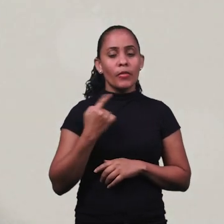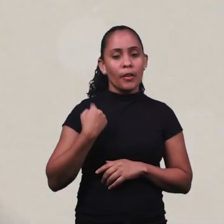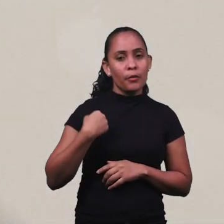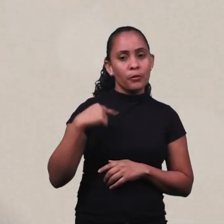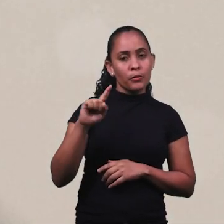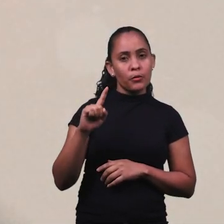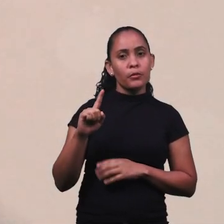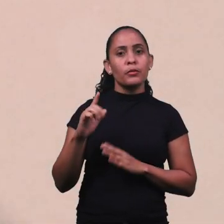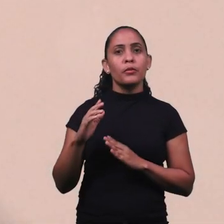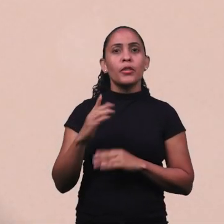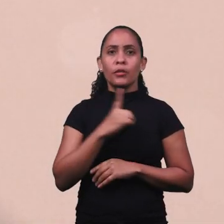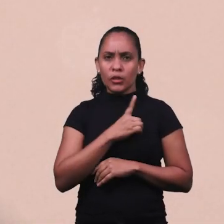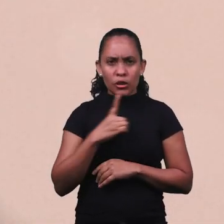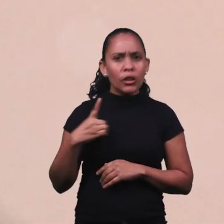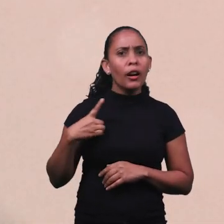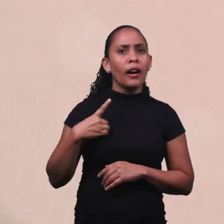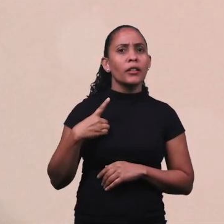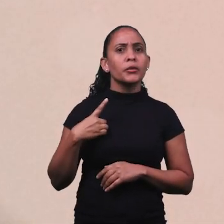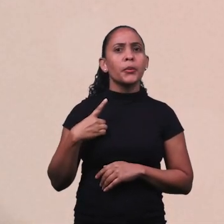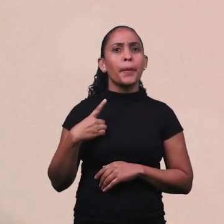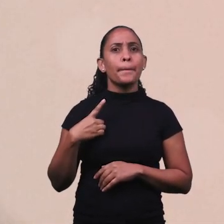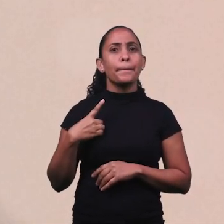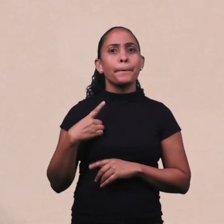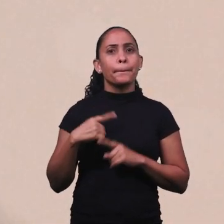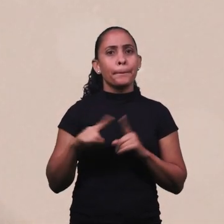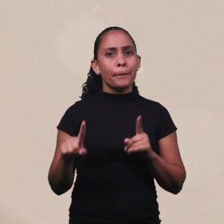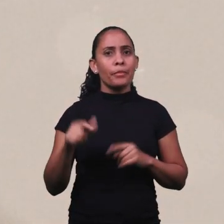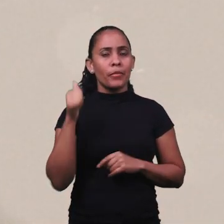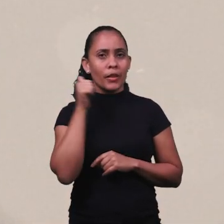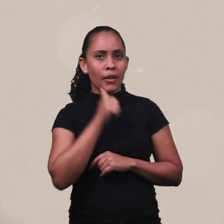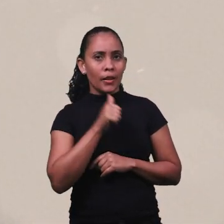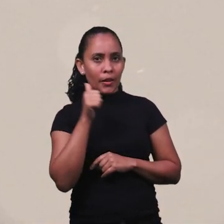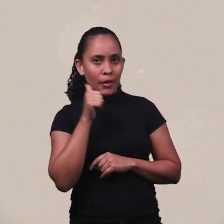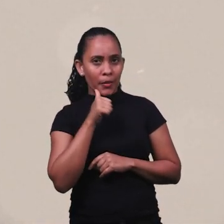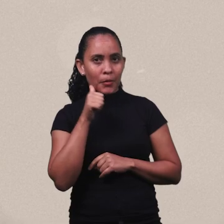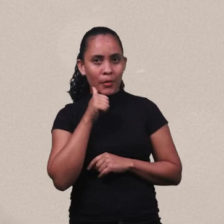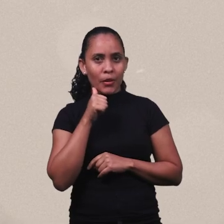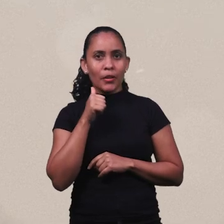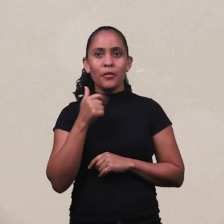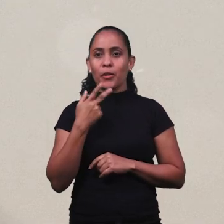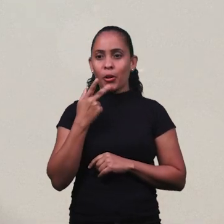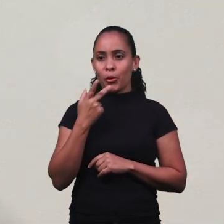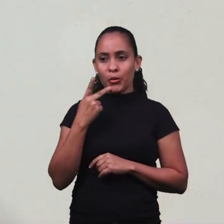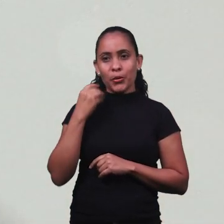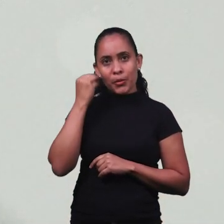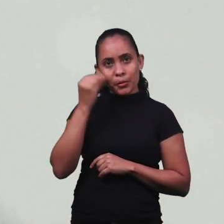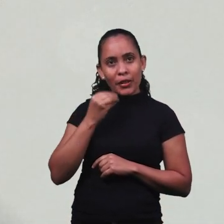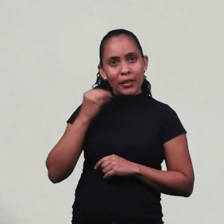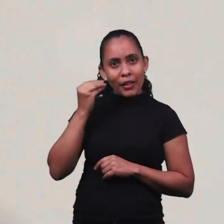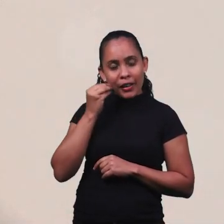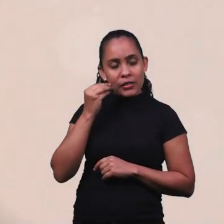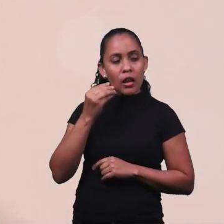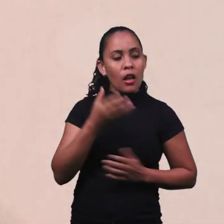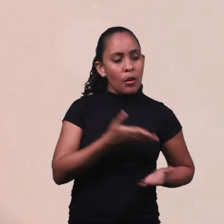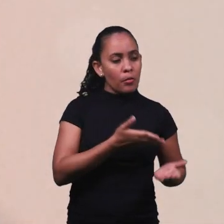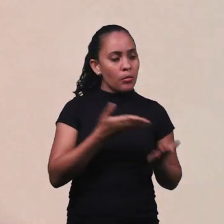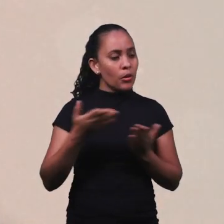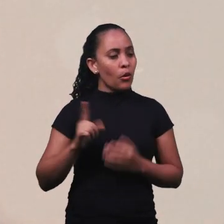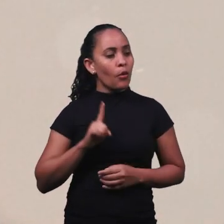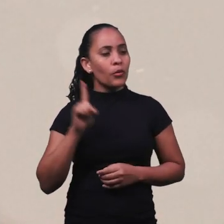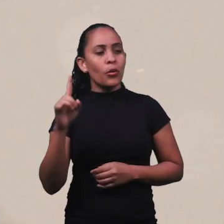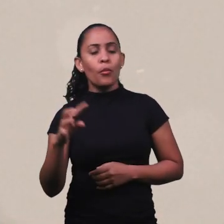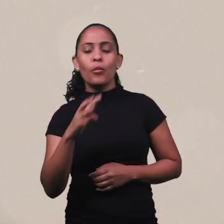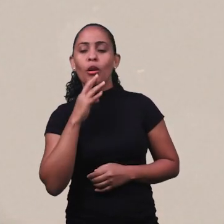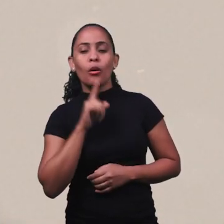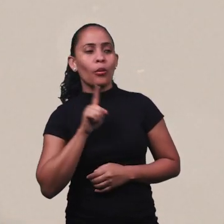igreja. E a irmã que começou aqui, contou a sua experiência com o interino, me convidou para